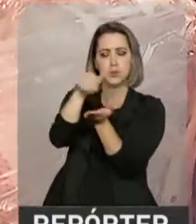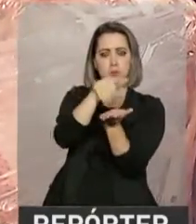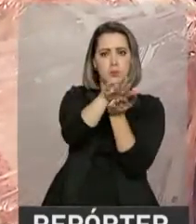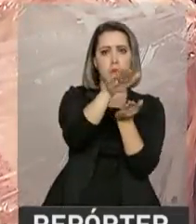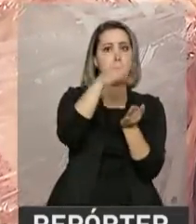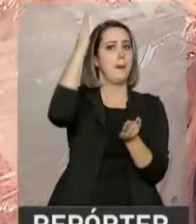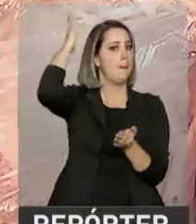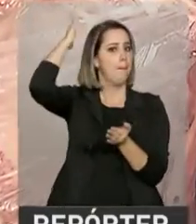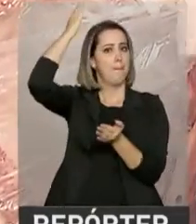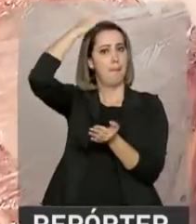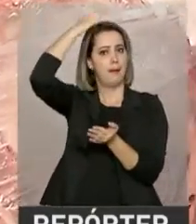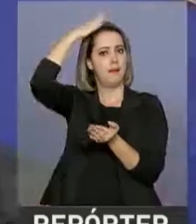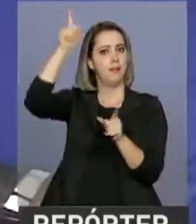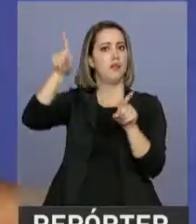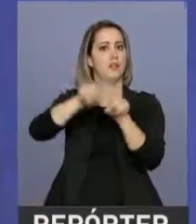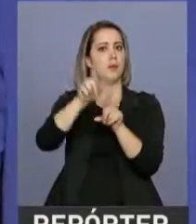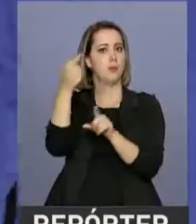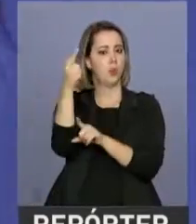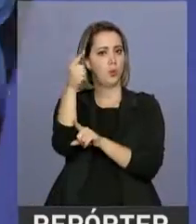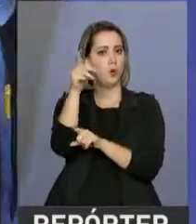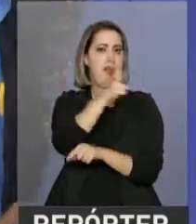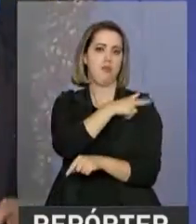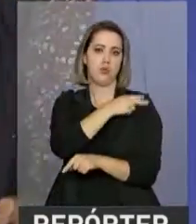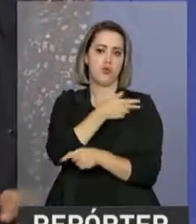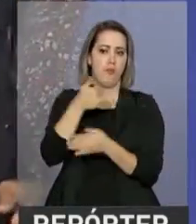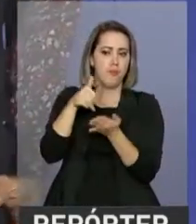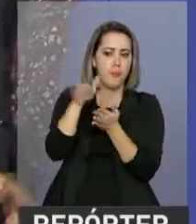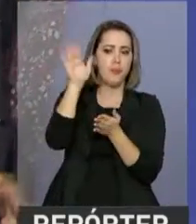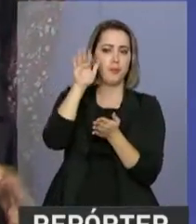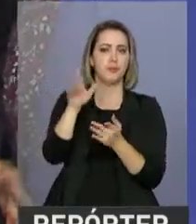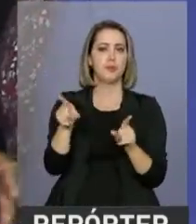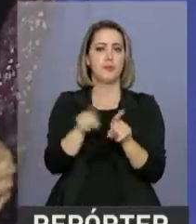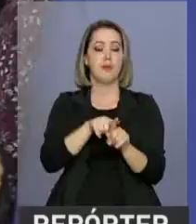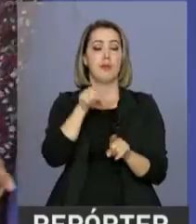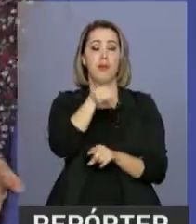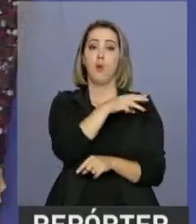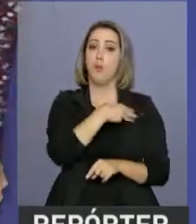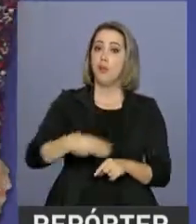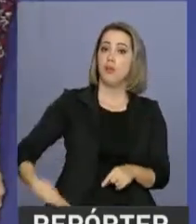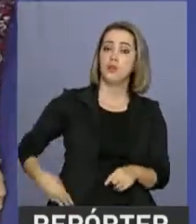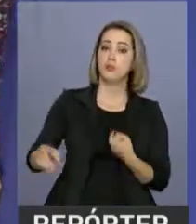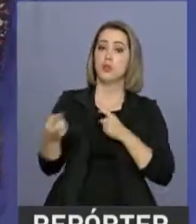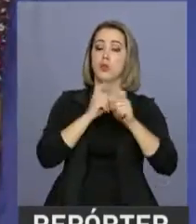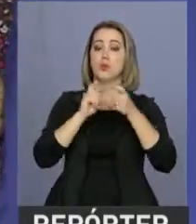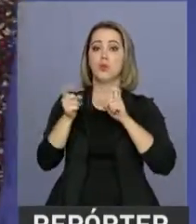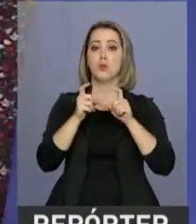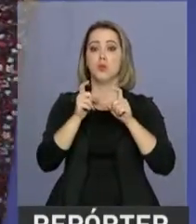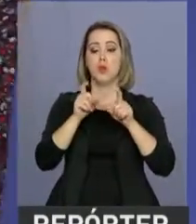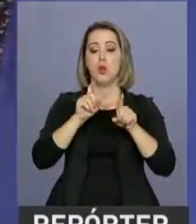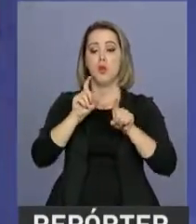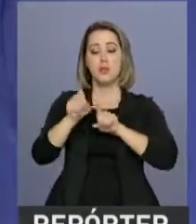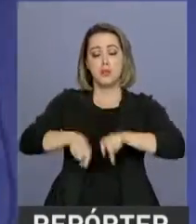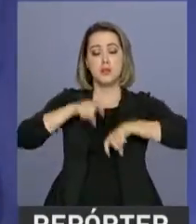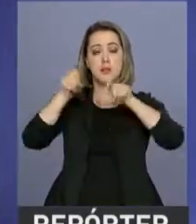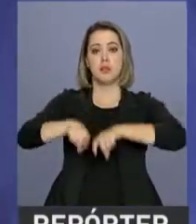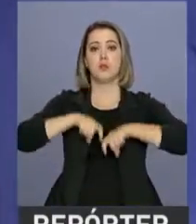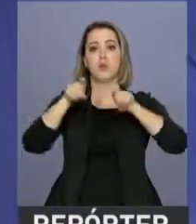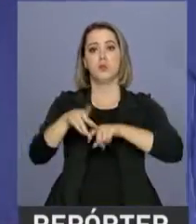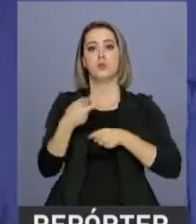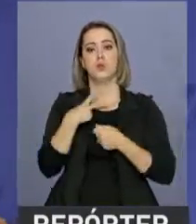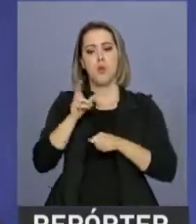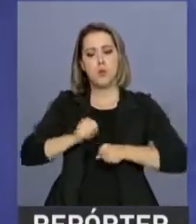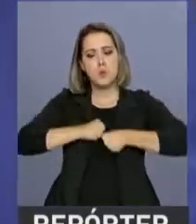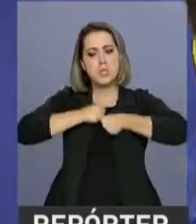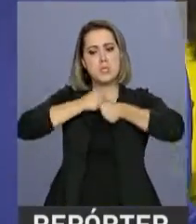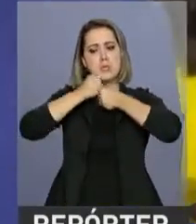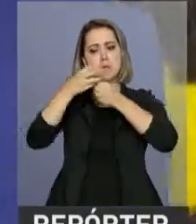no Paraná e em Goiás. De acordo com o ministro da Agricultura, Blairo Maggi, uma força-tarefa composta por 30 auditores do